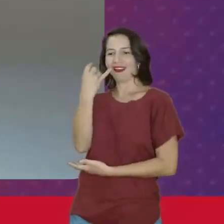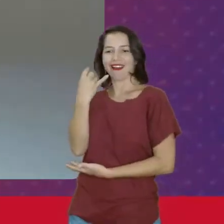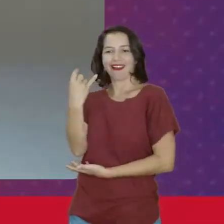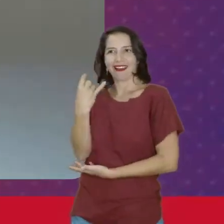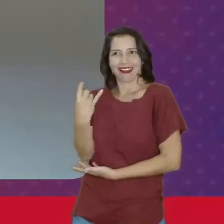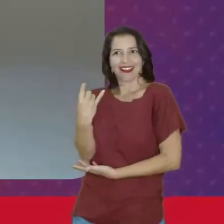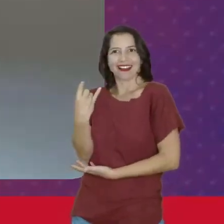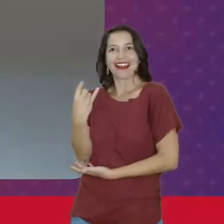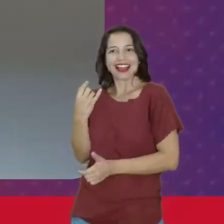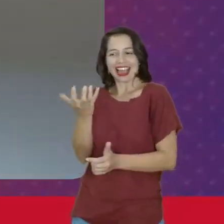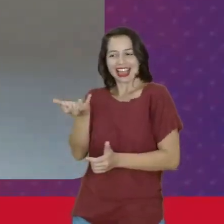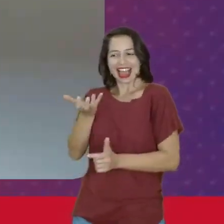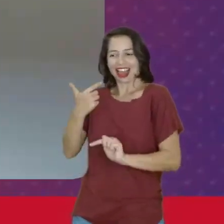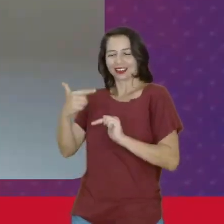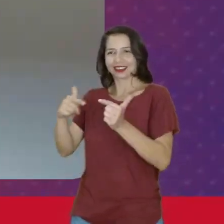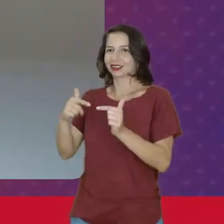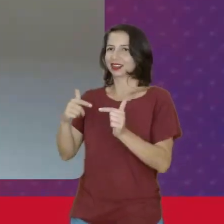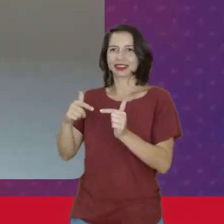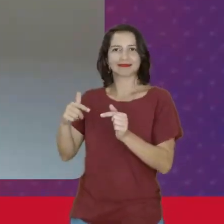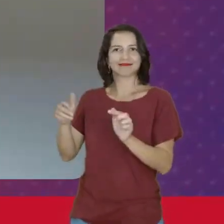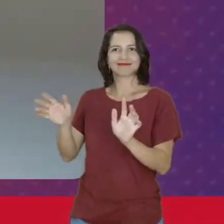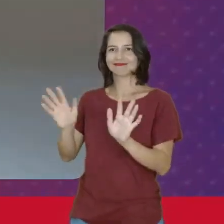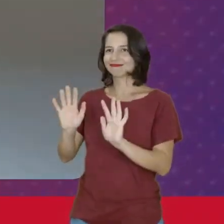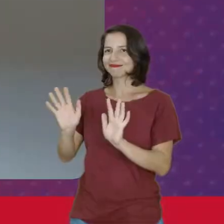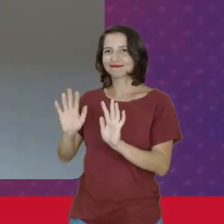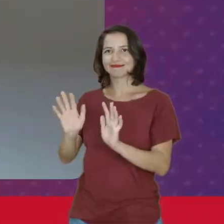Os professores que foram sendo